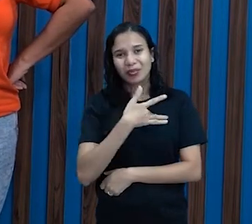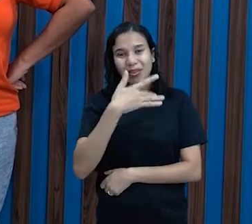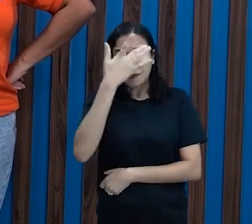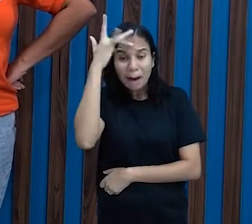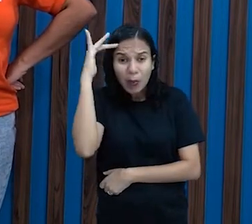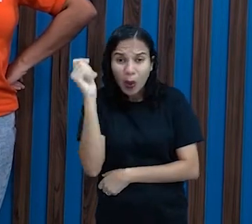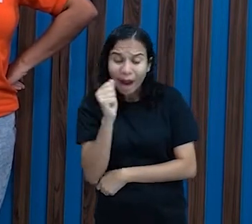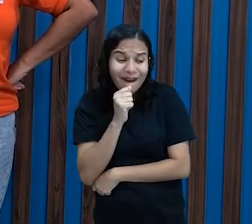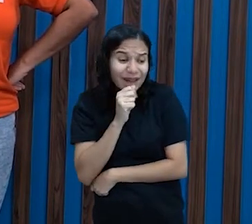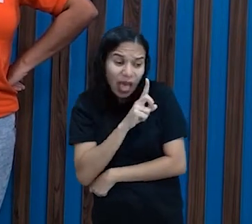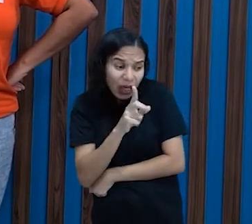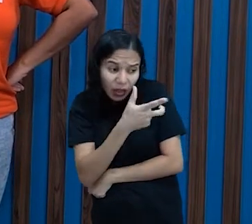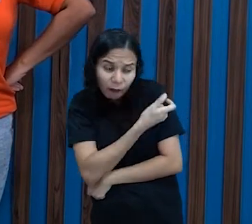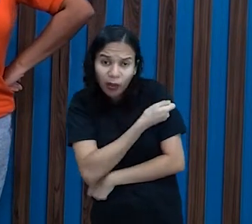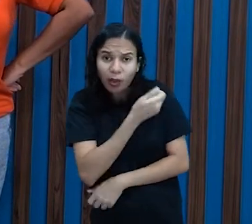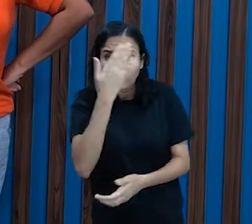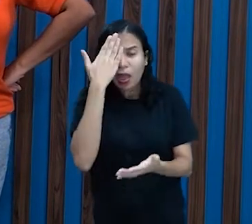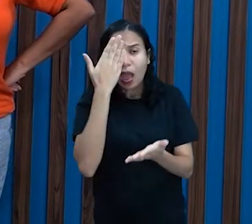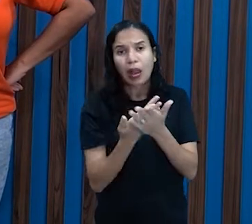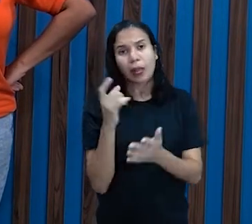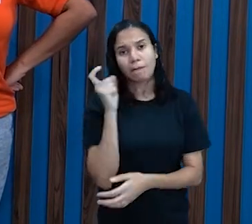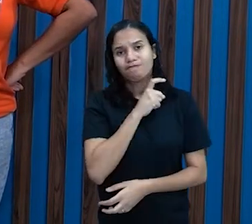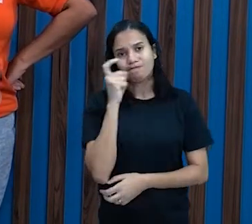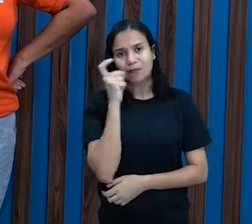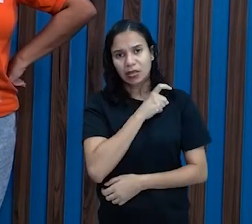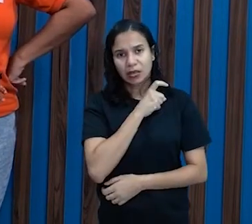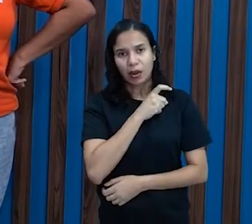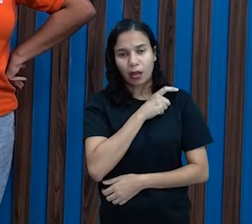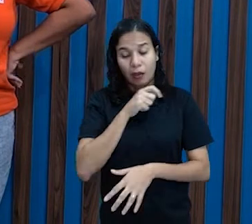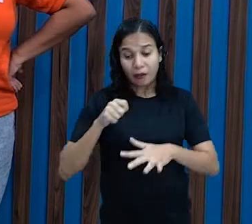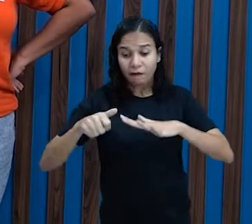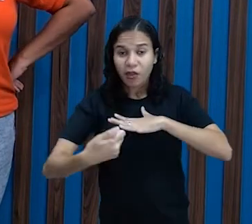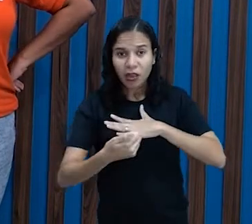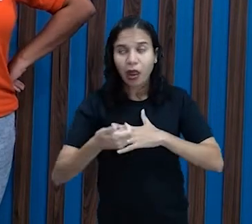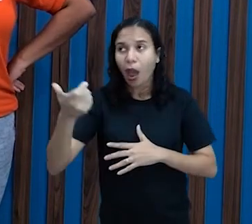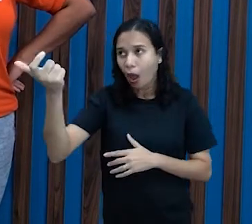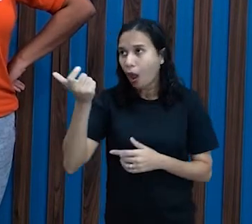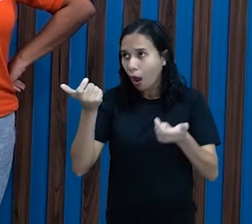continua acreditando em notícias falsas, em fake news que são